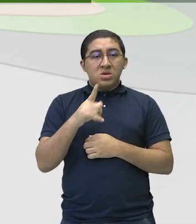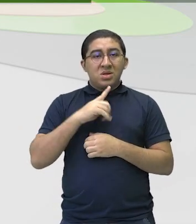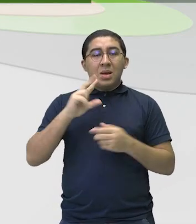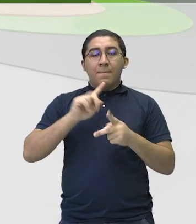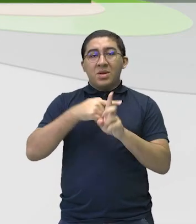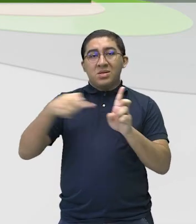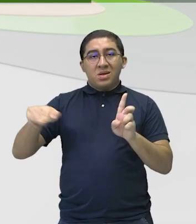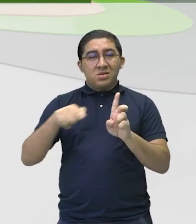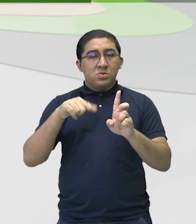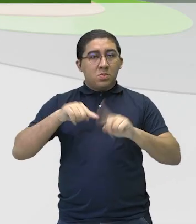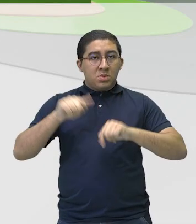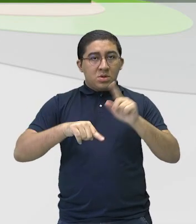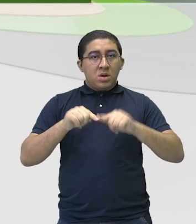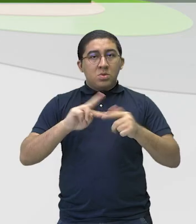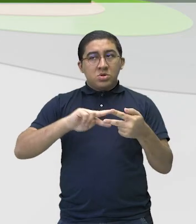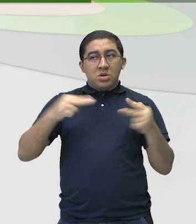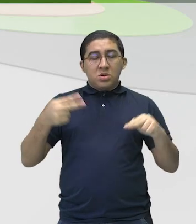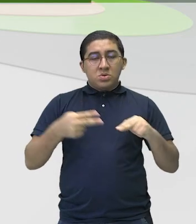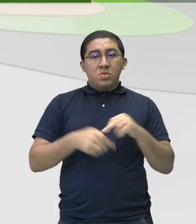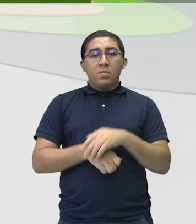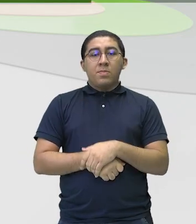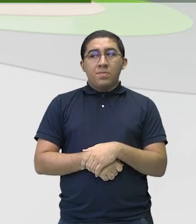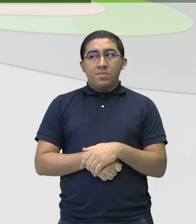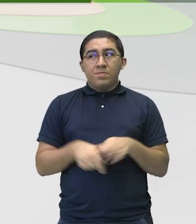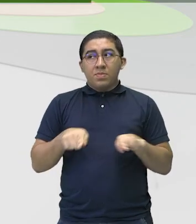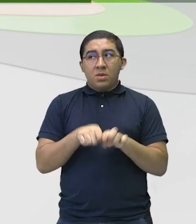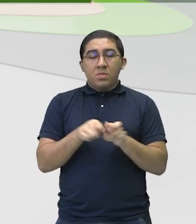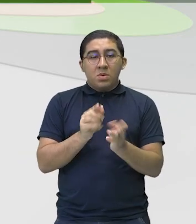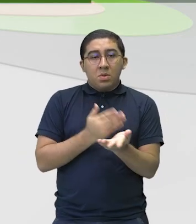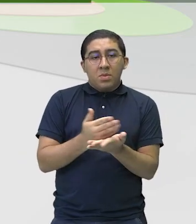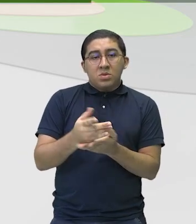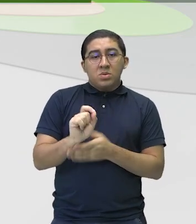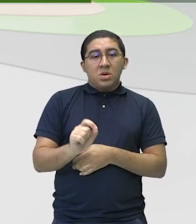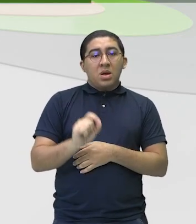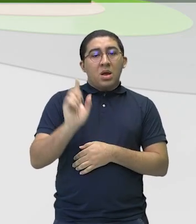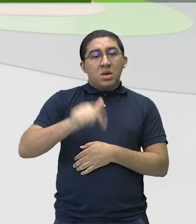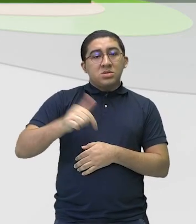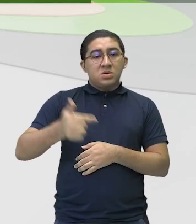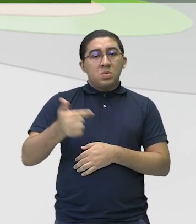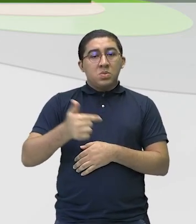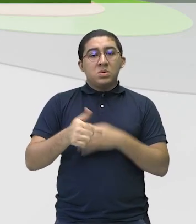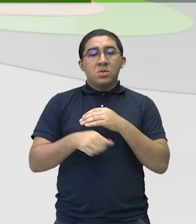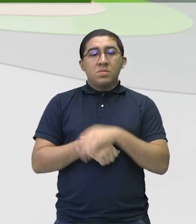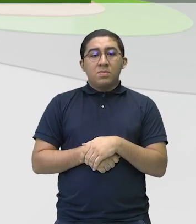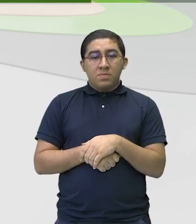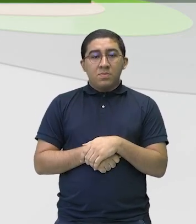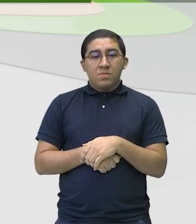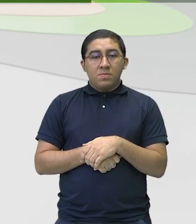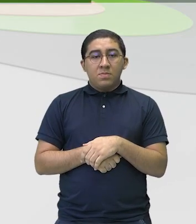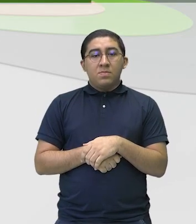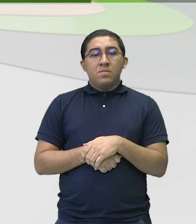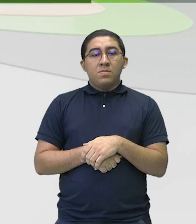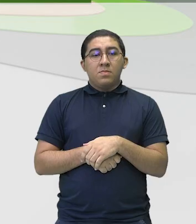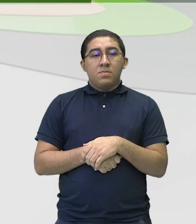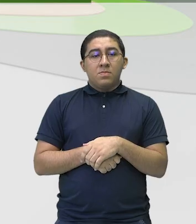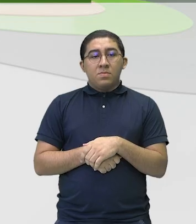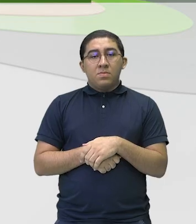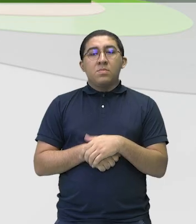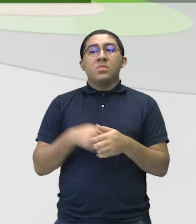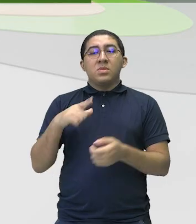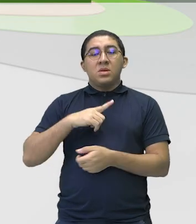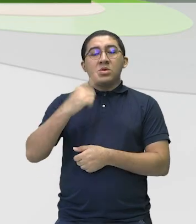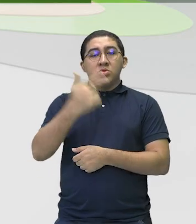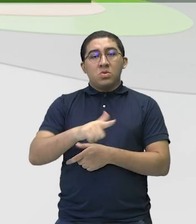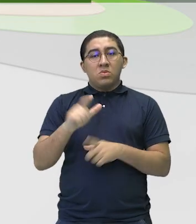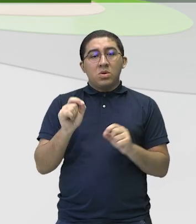do material genético da célula inicial. Inicia-se, então, a meiose 2, onde nós teremos, na prófase 1,